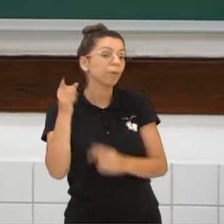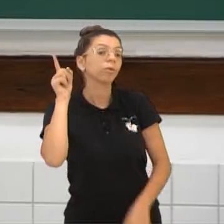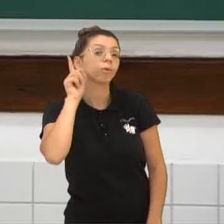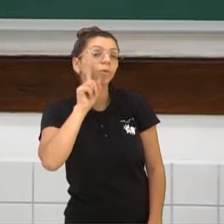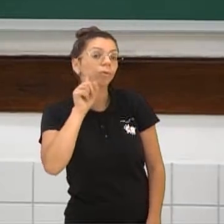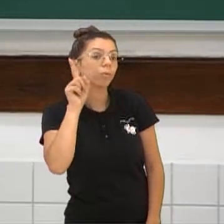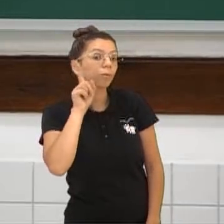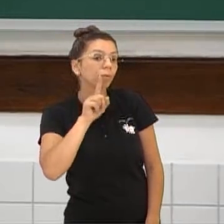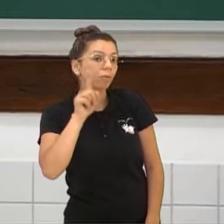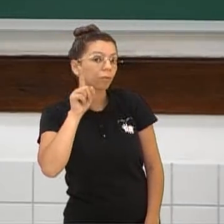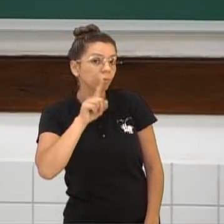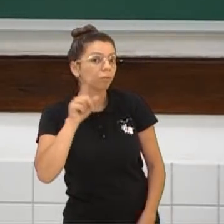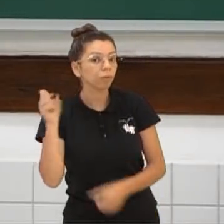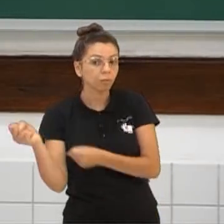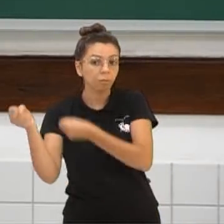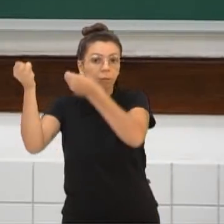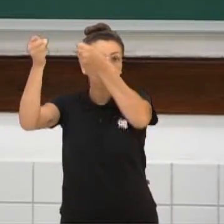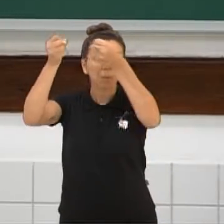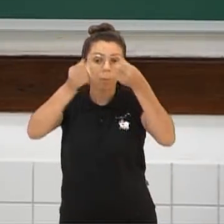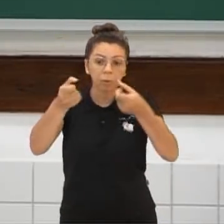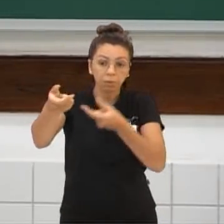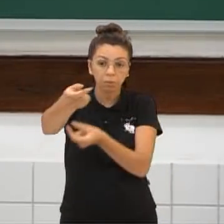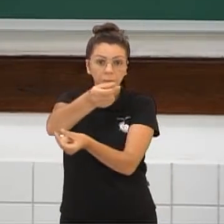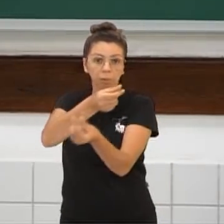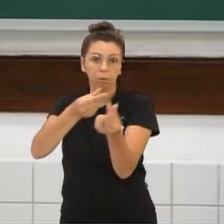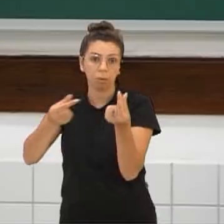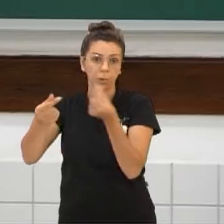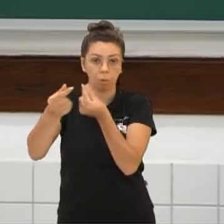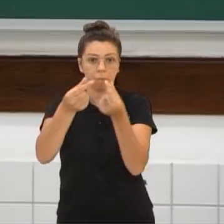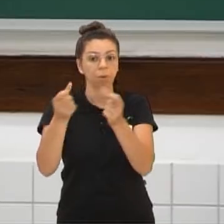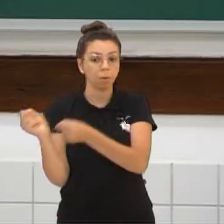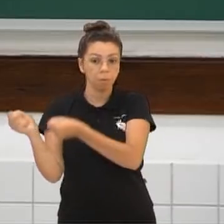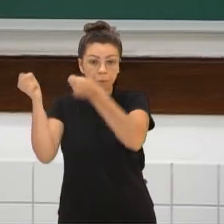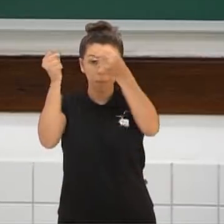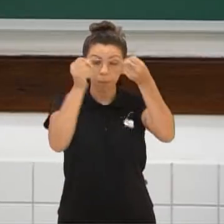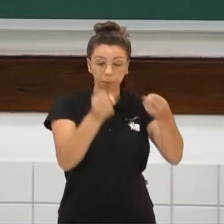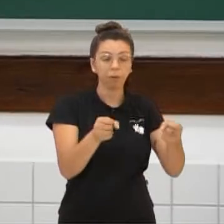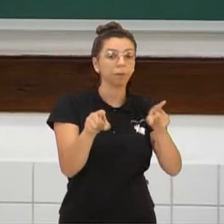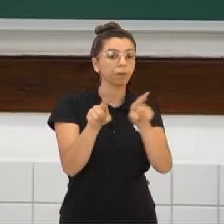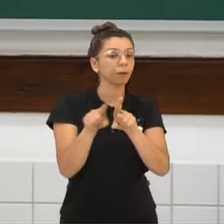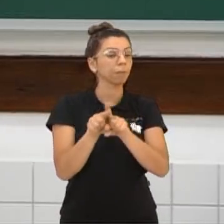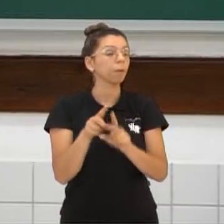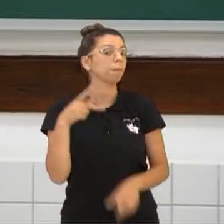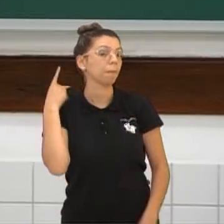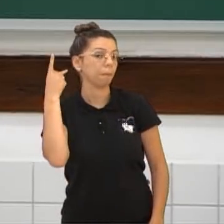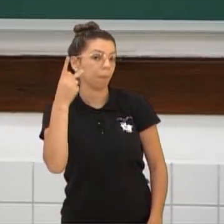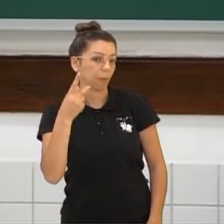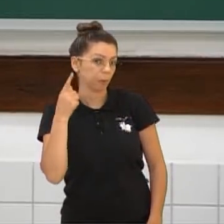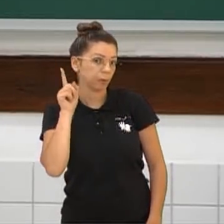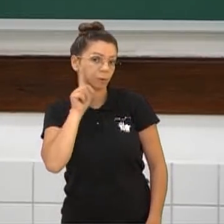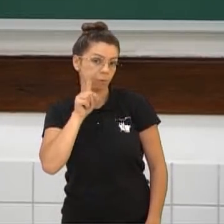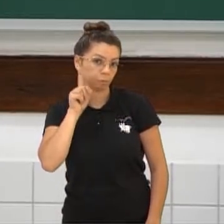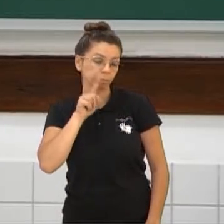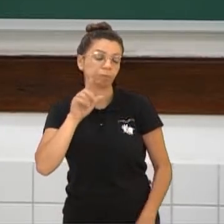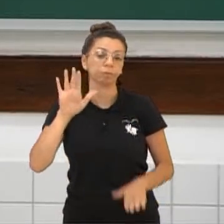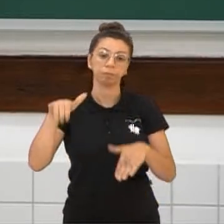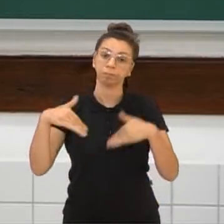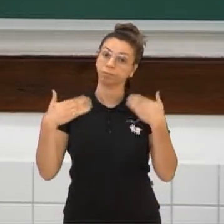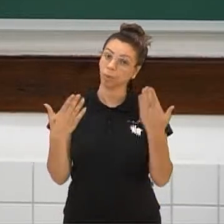Unidos se tornou uma potência econômica, uma potência política. E, é claro, a